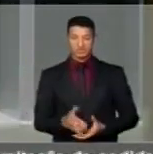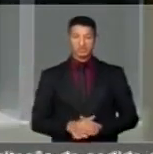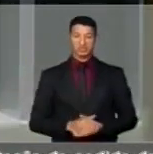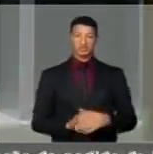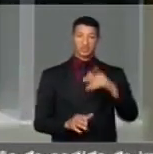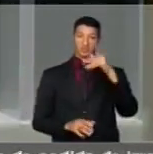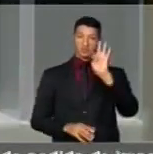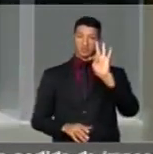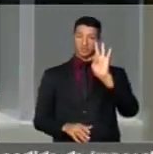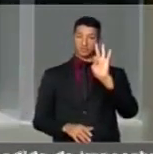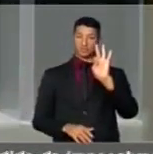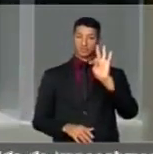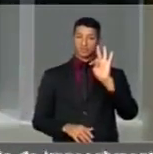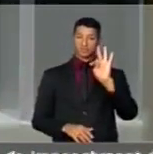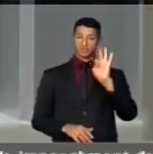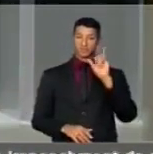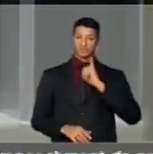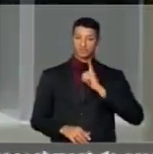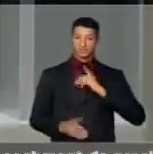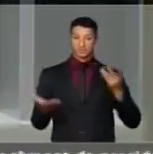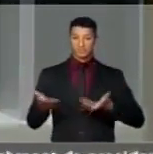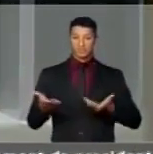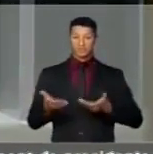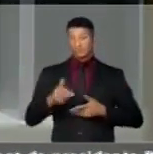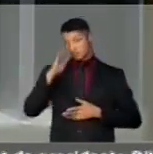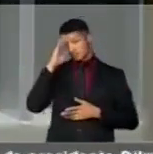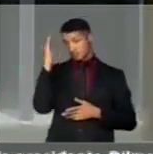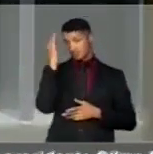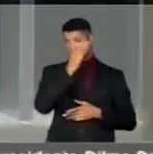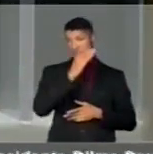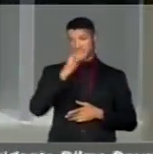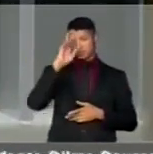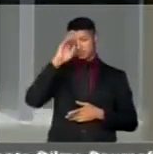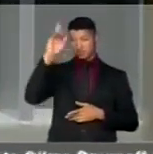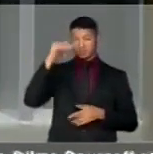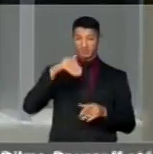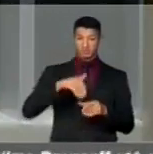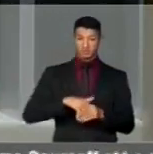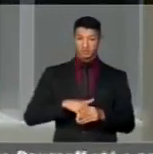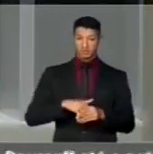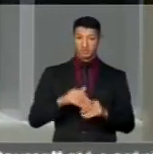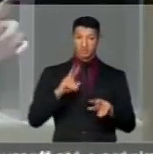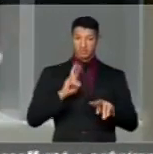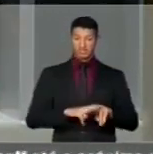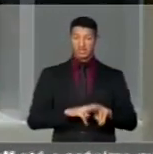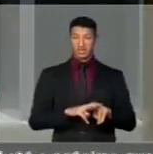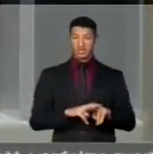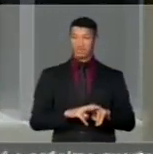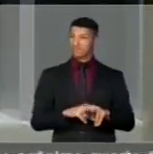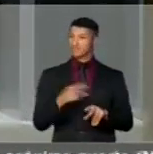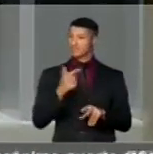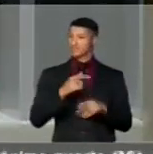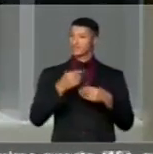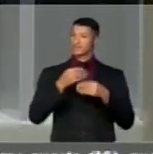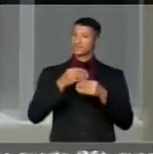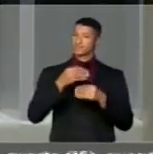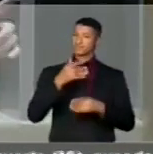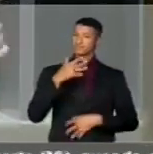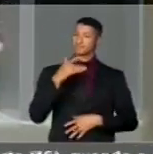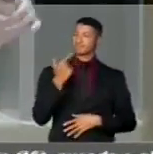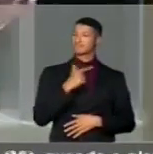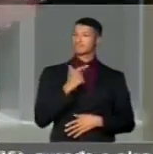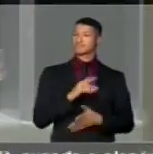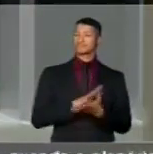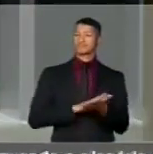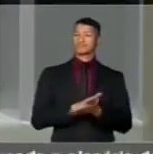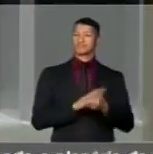E o PT, que tem hoje suas principais lideranças na cadeia, não tem mais discurso, não tem